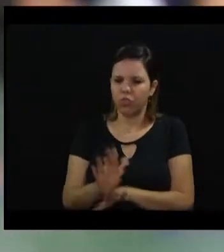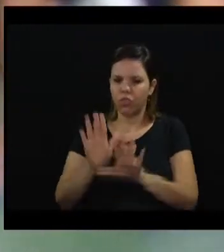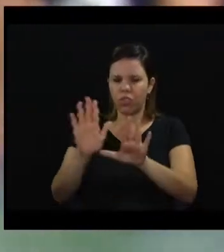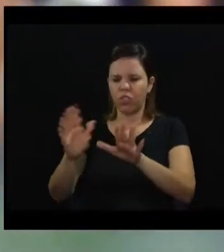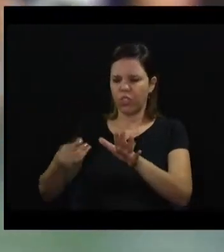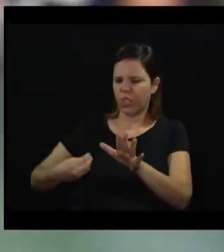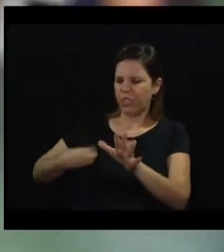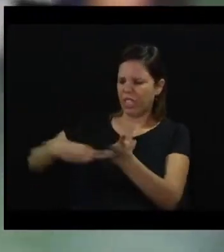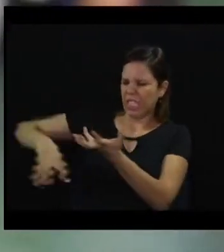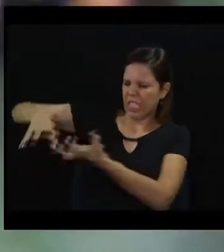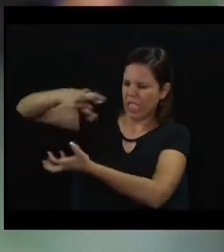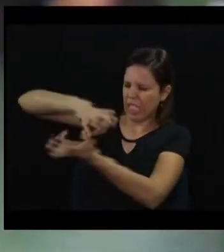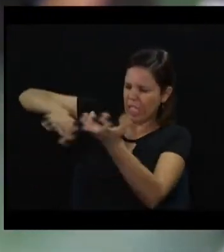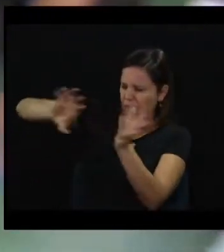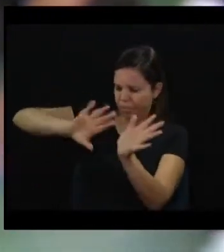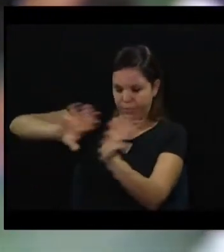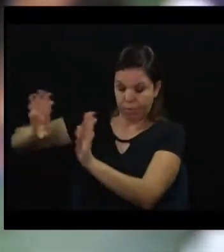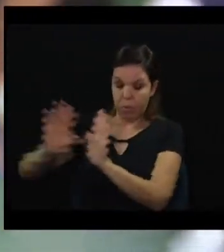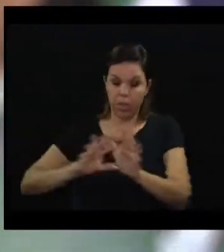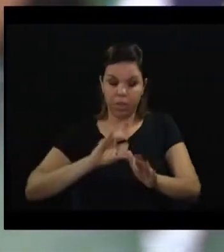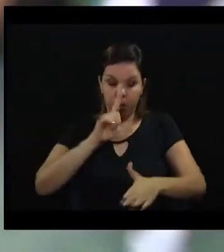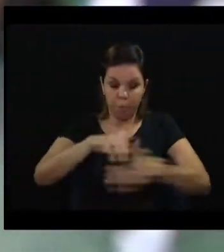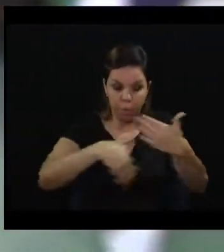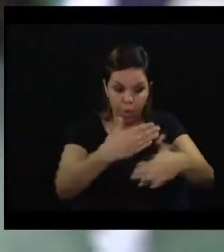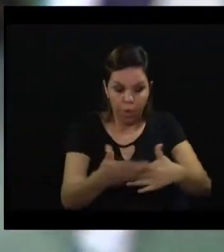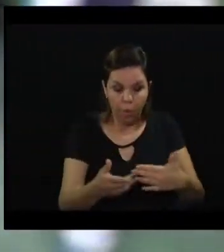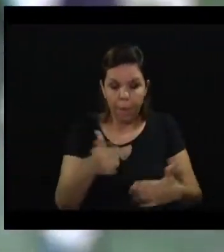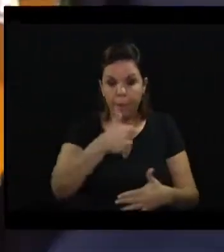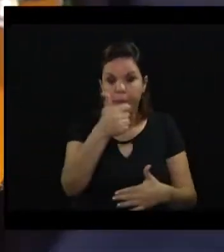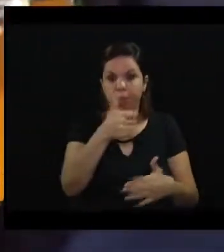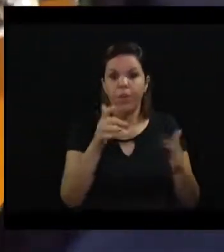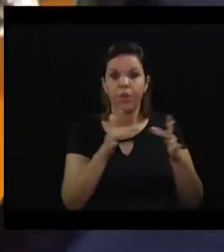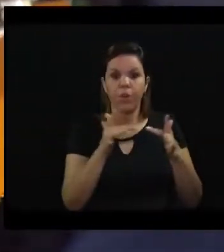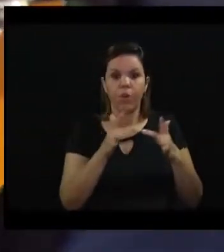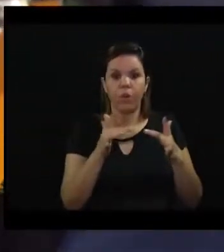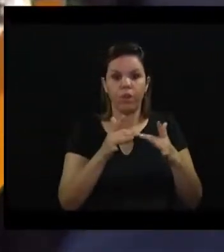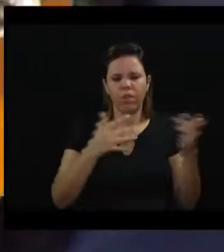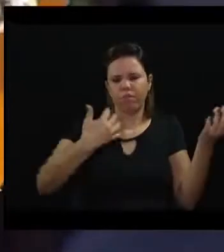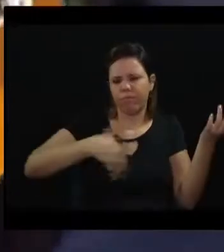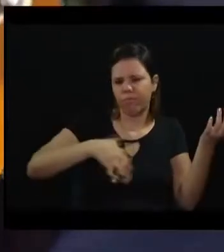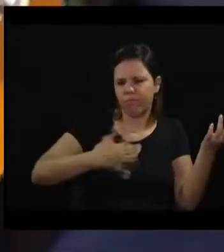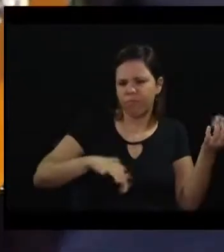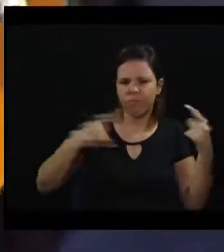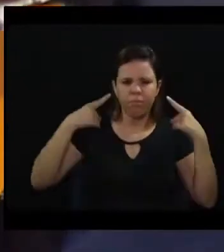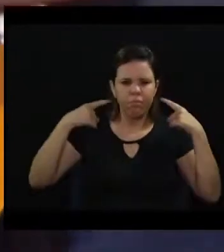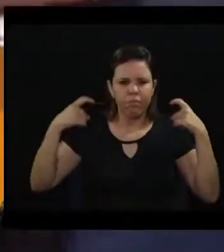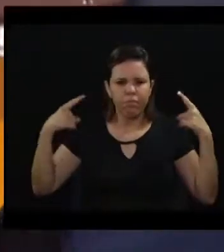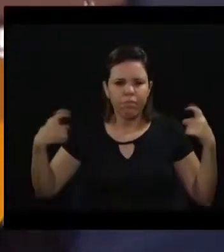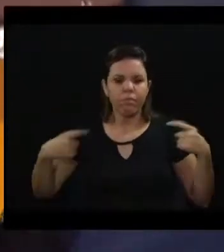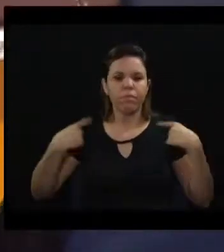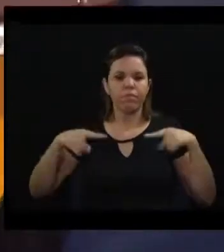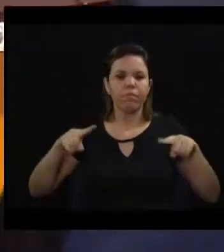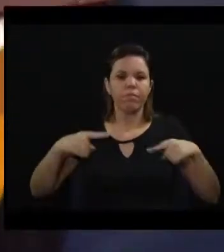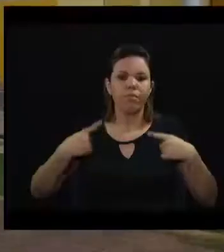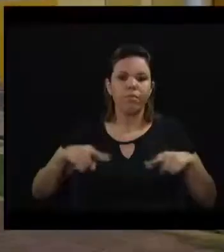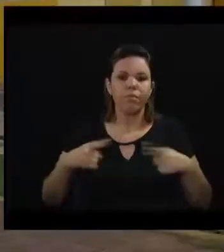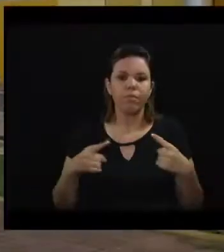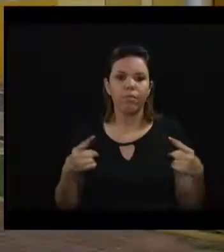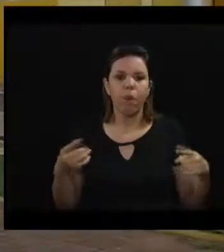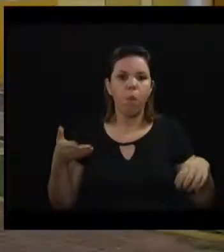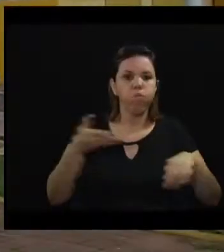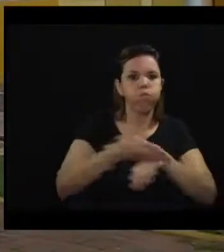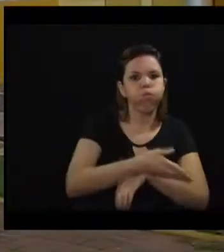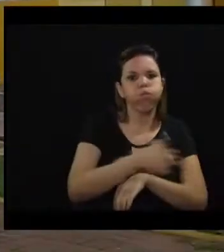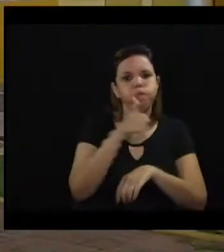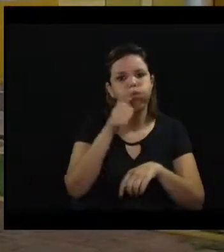Muitos deles só tiveram o primeiro contato com um instrumento musical depois de ingressarem em um centro de atendimento